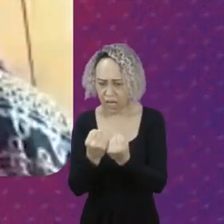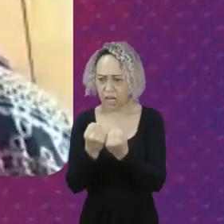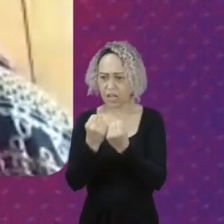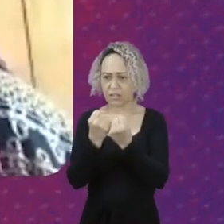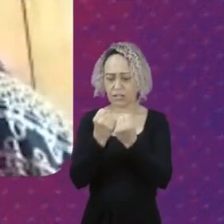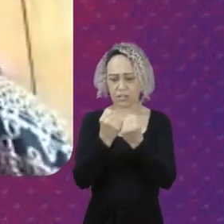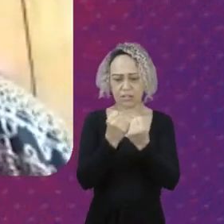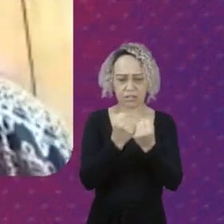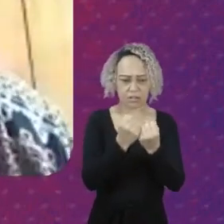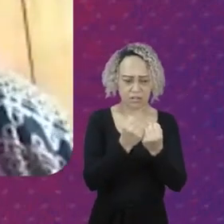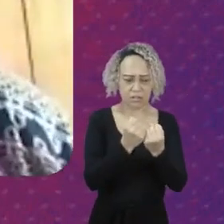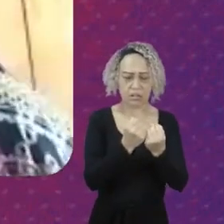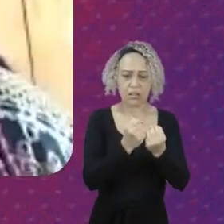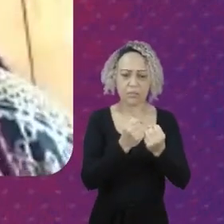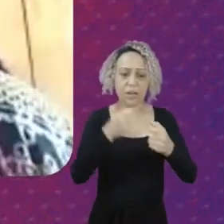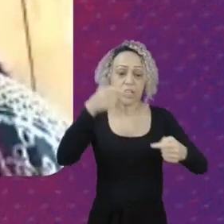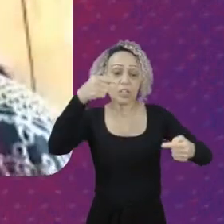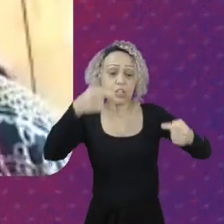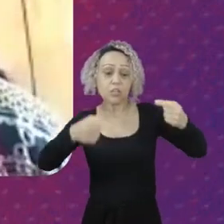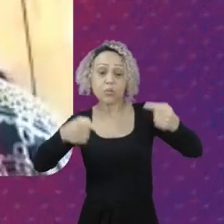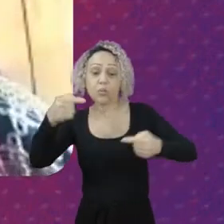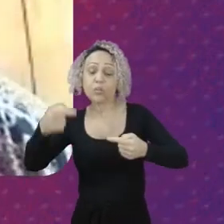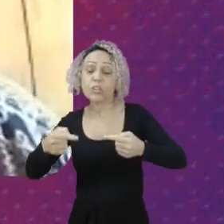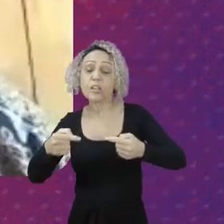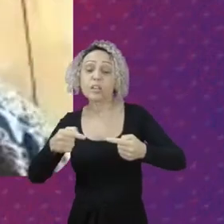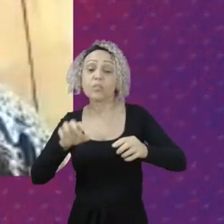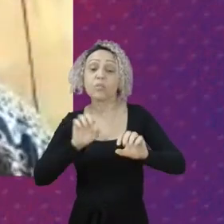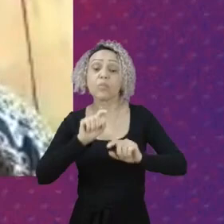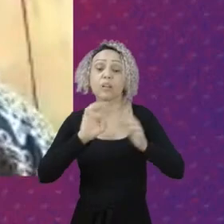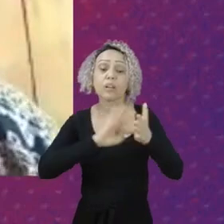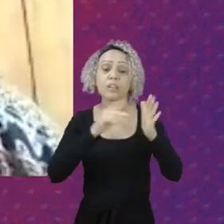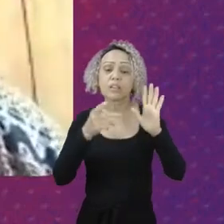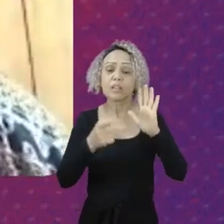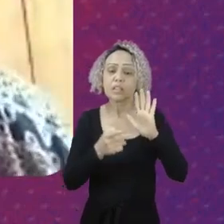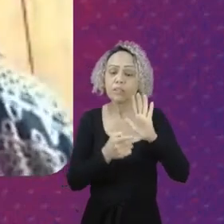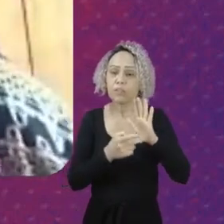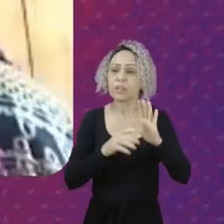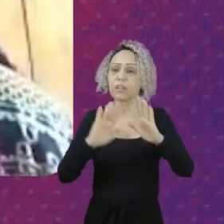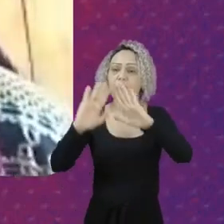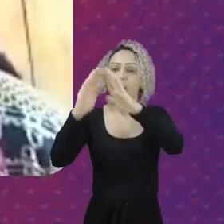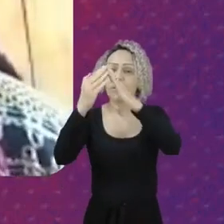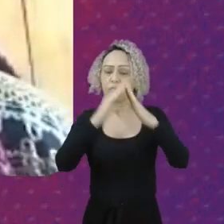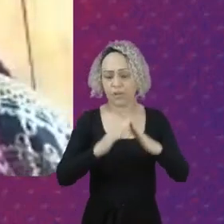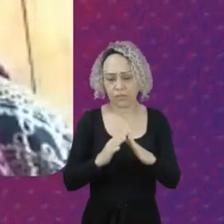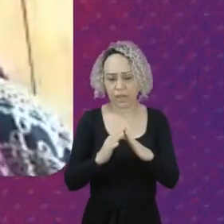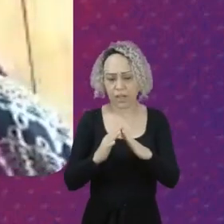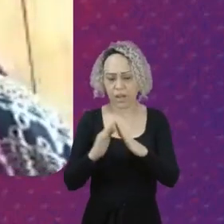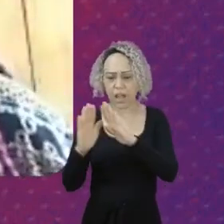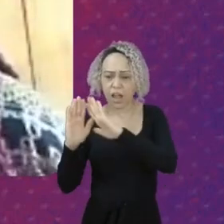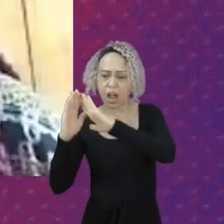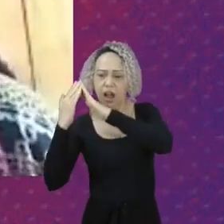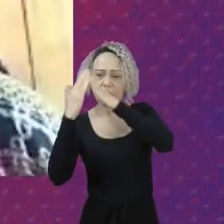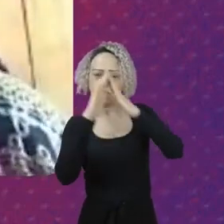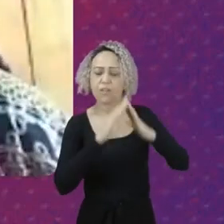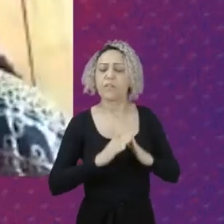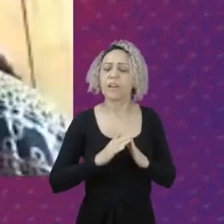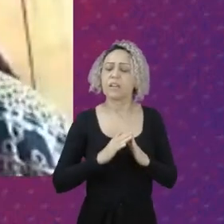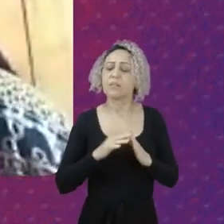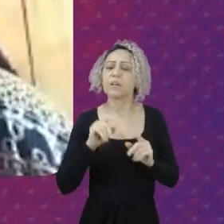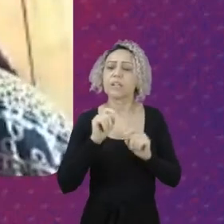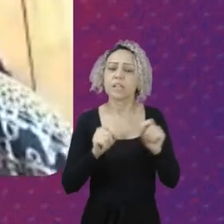instituições e organizações de favelas, né? Para pensar, para mudar